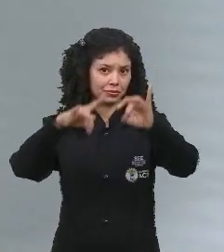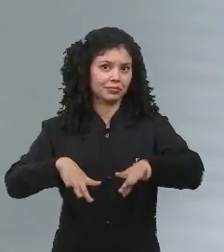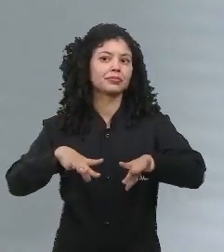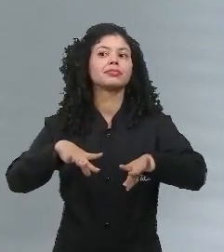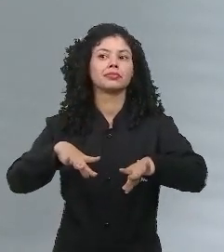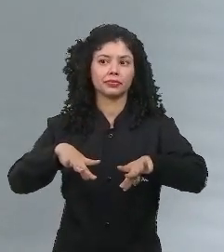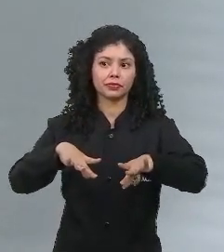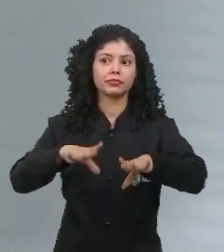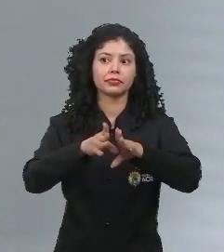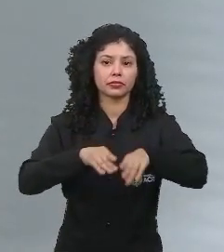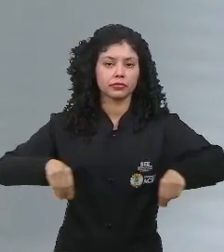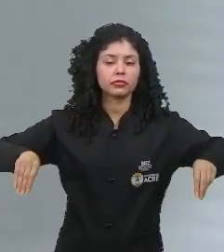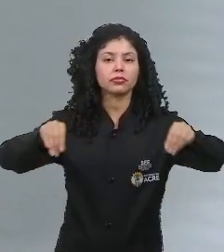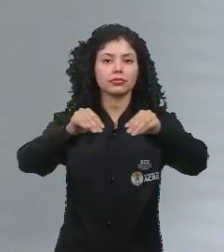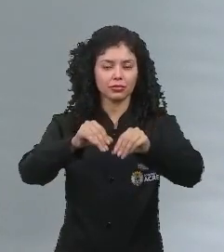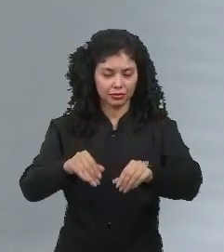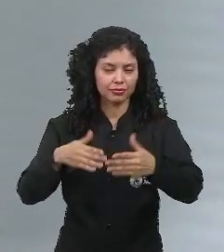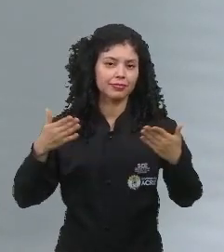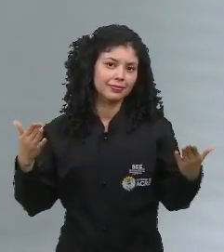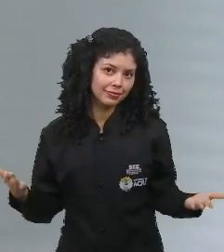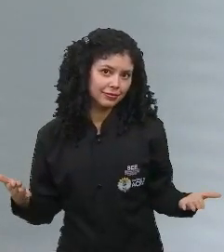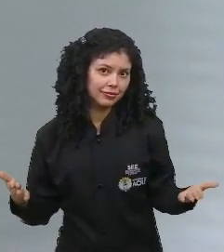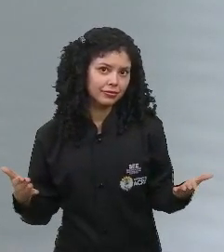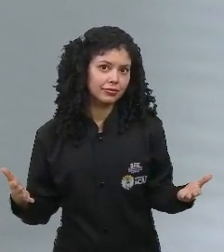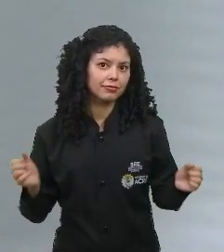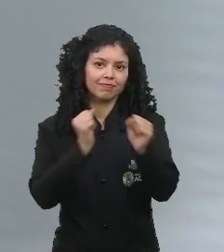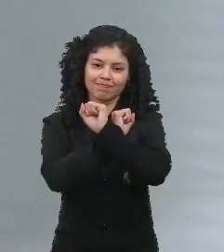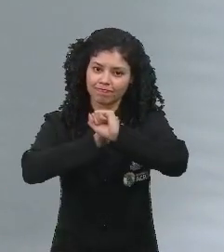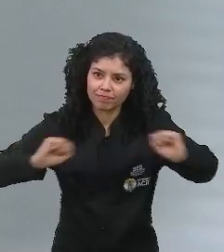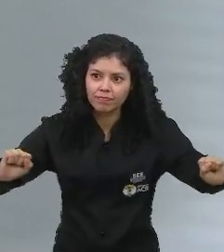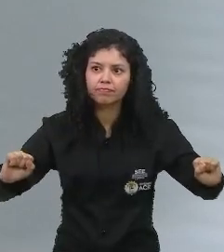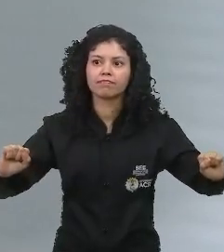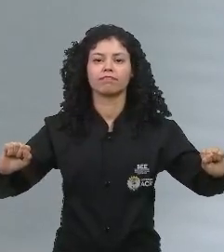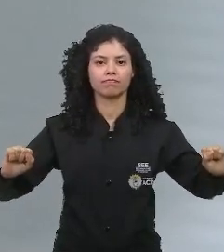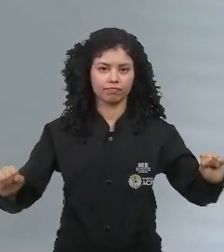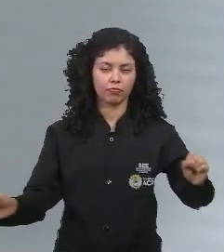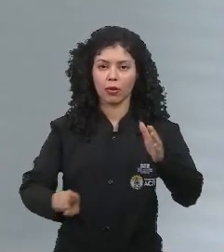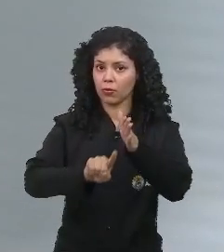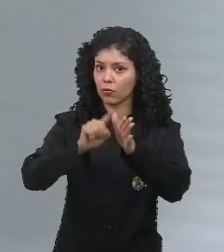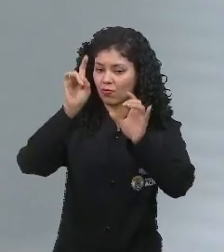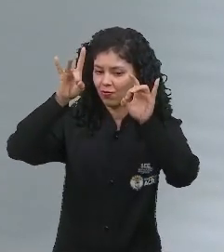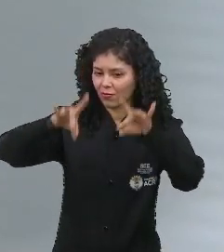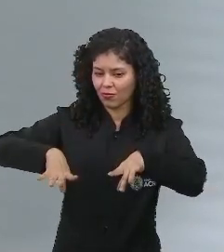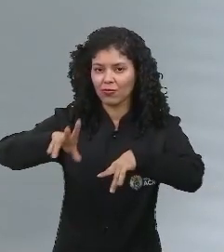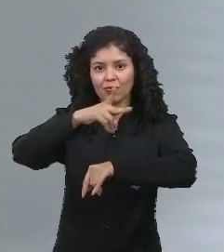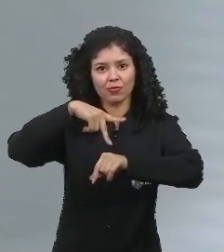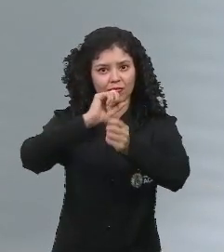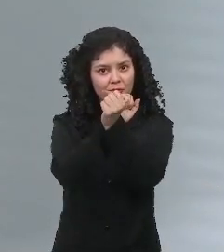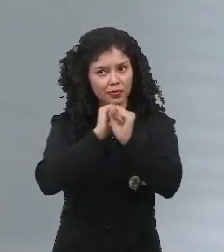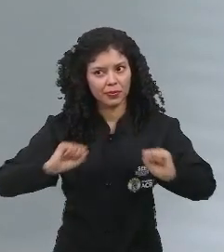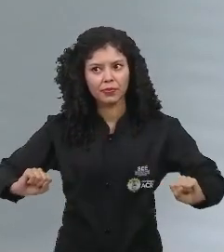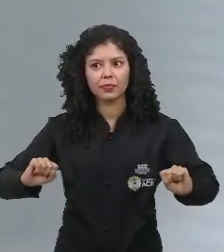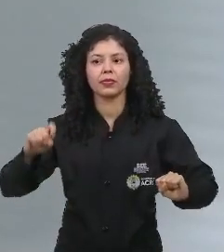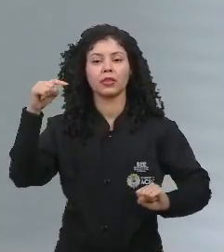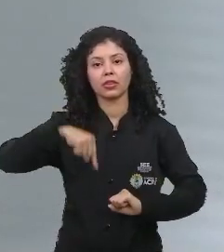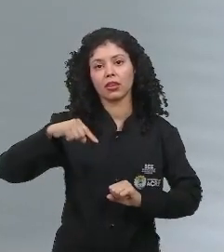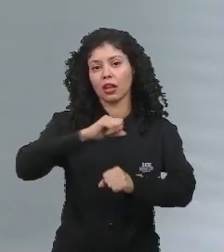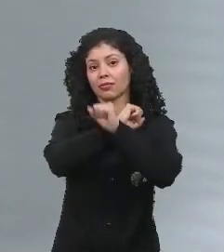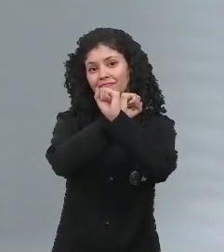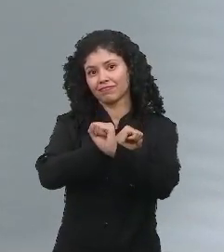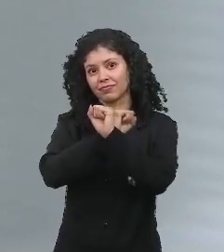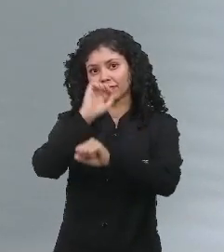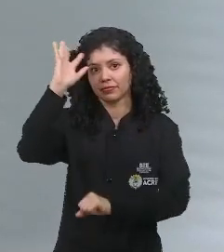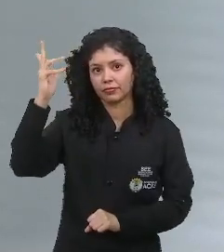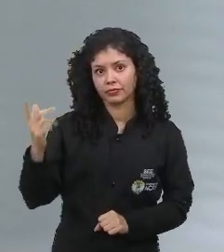último território nas Américas a abolir a escravidão. O último país nas Américas a abolir a escravidão. Aqui a escravidão